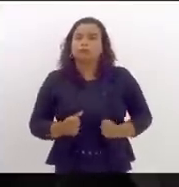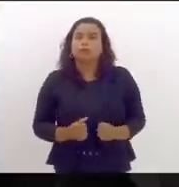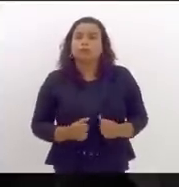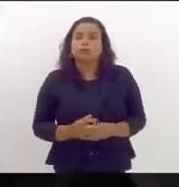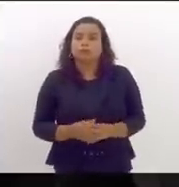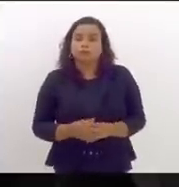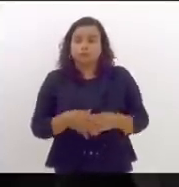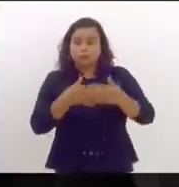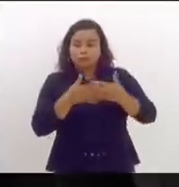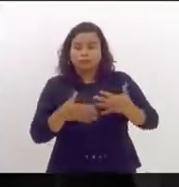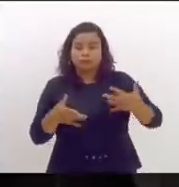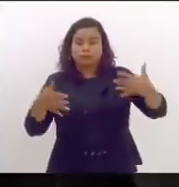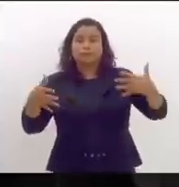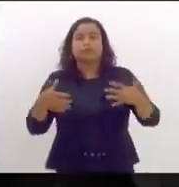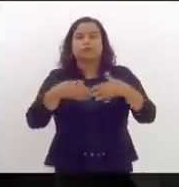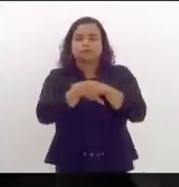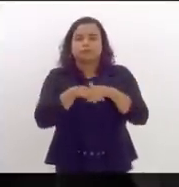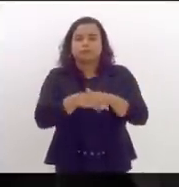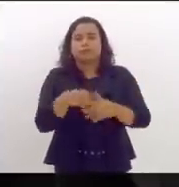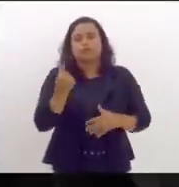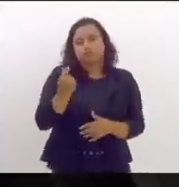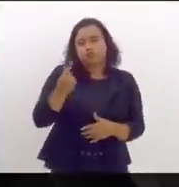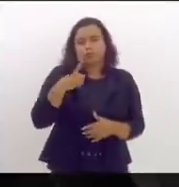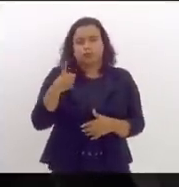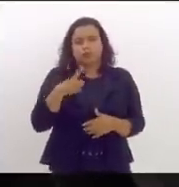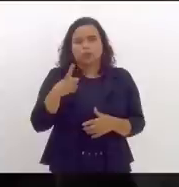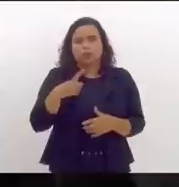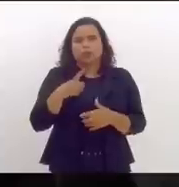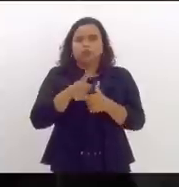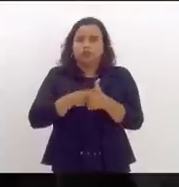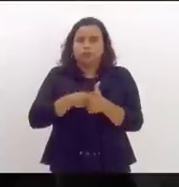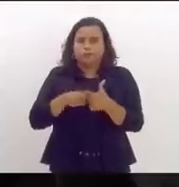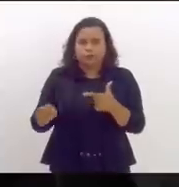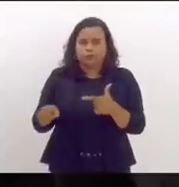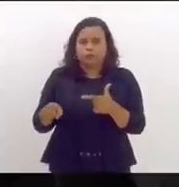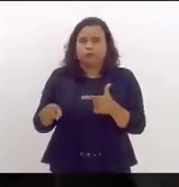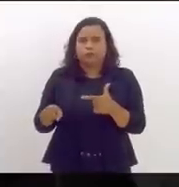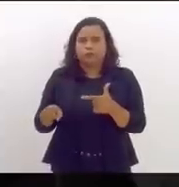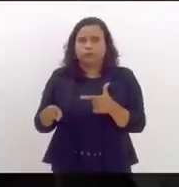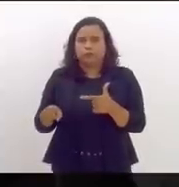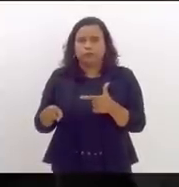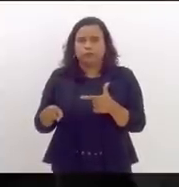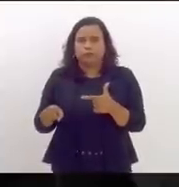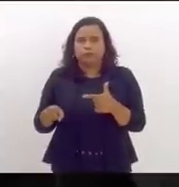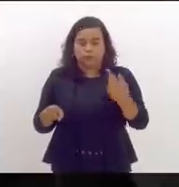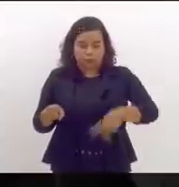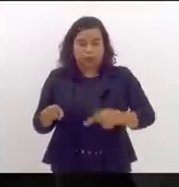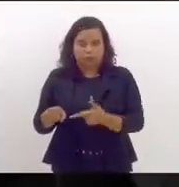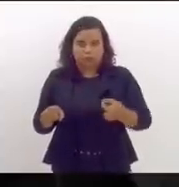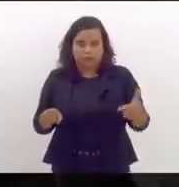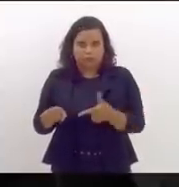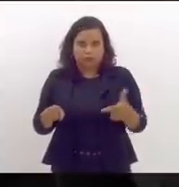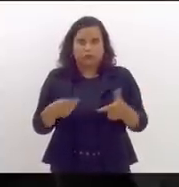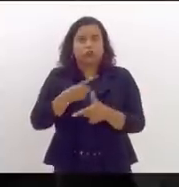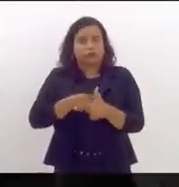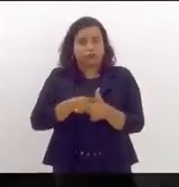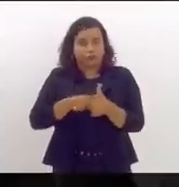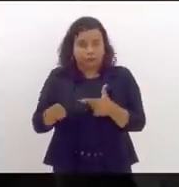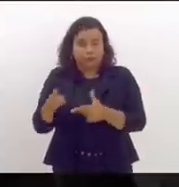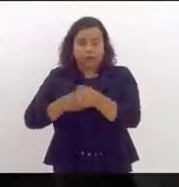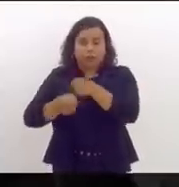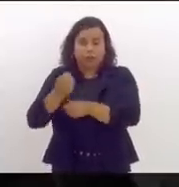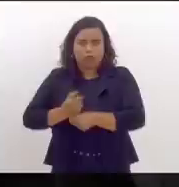a receita corrente líquida dividida de 22 dividida pela receita corrente líquida de